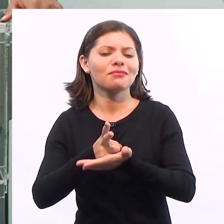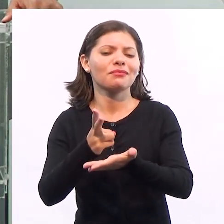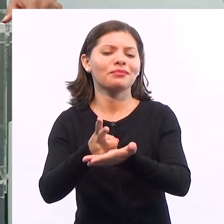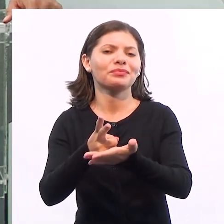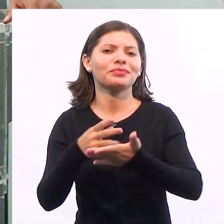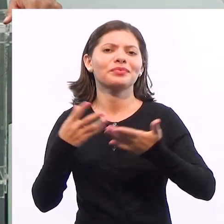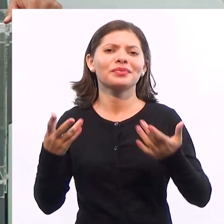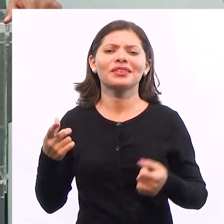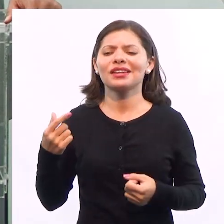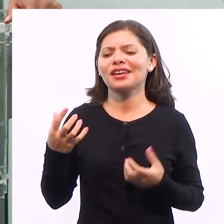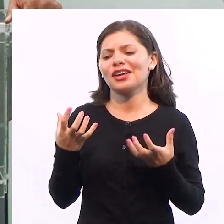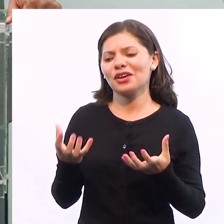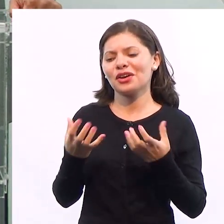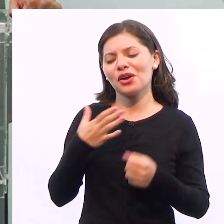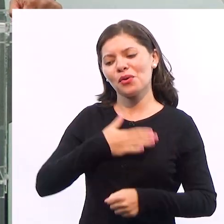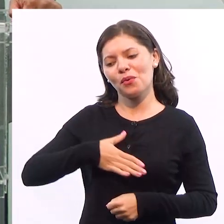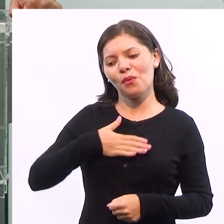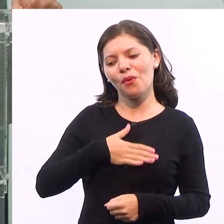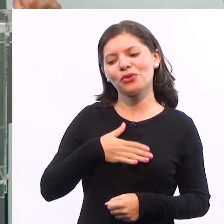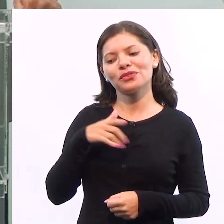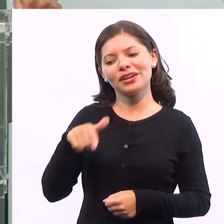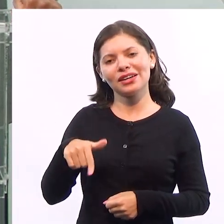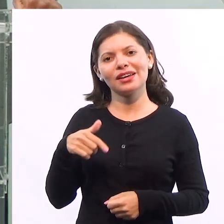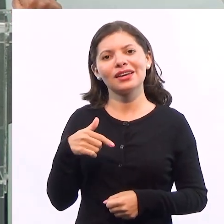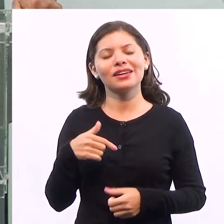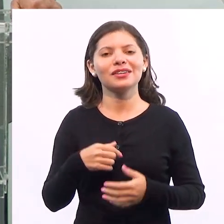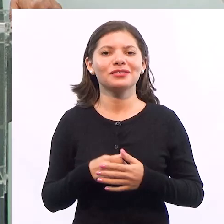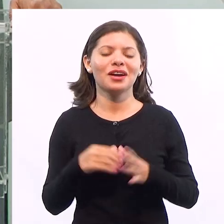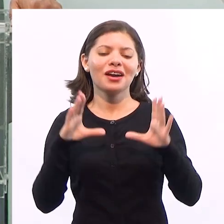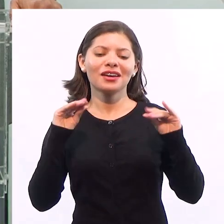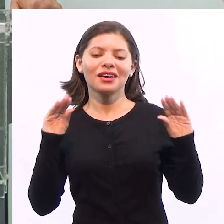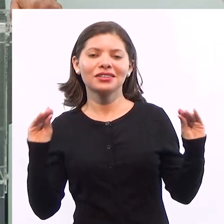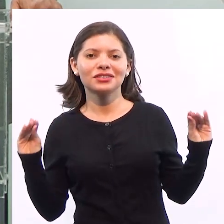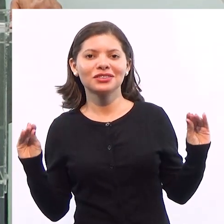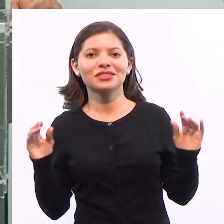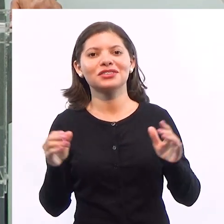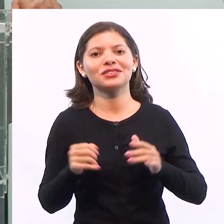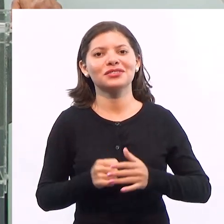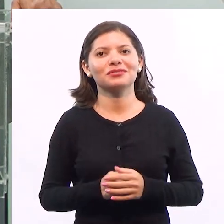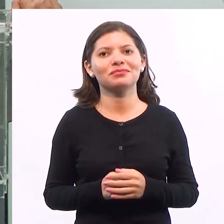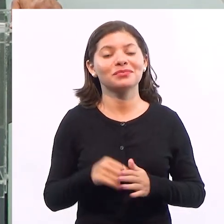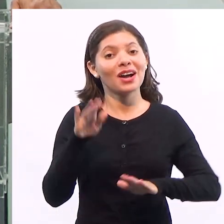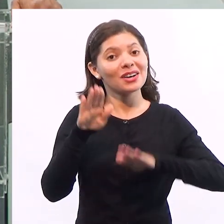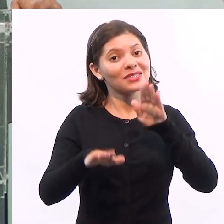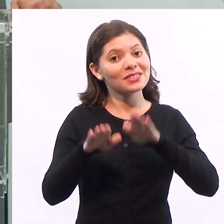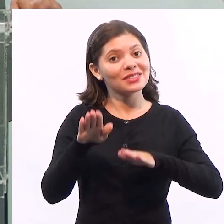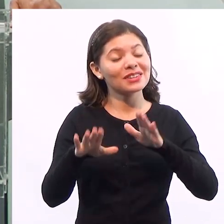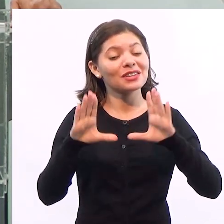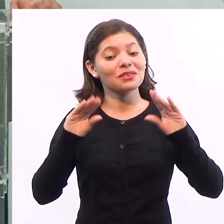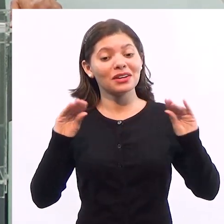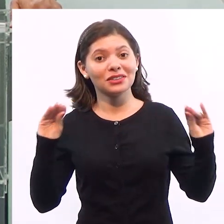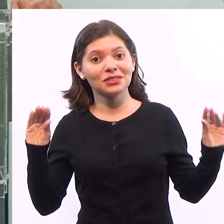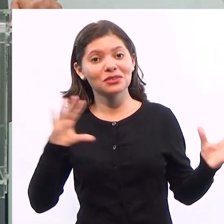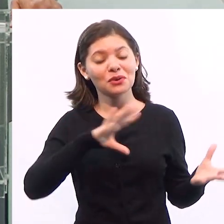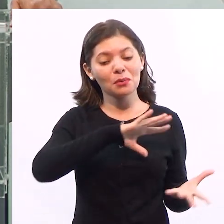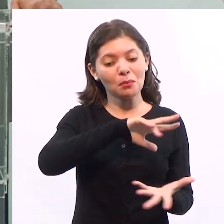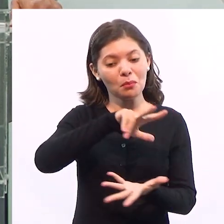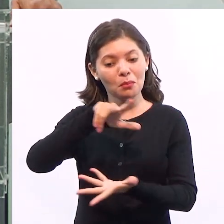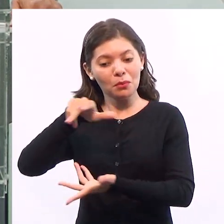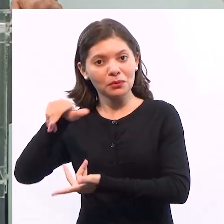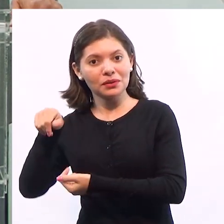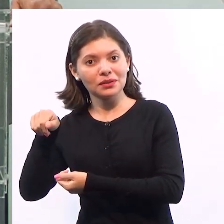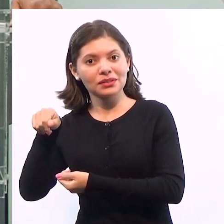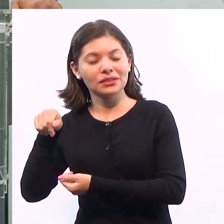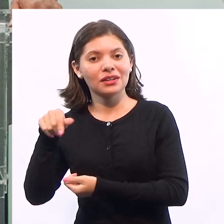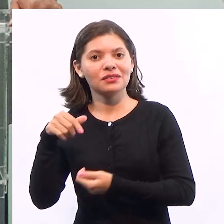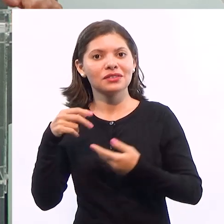meu cantinho, gosto de ficar quietinho no meu lugar. Às vezes você vai ficar tão quietinho que o mundo vai estar passando e você vai quando pensar que não, já